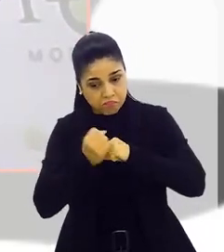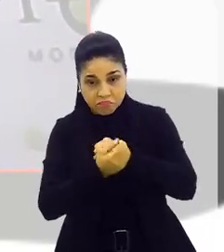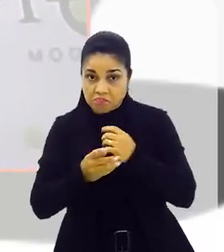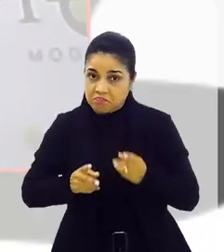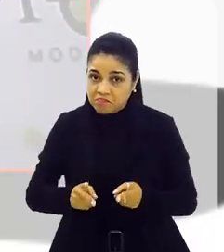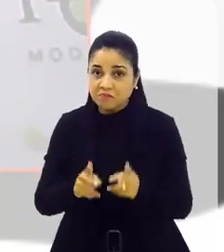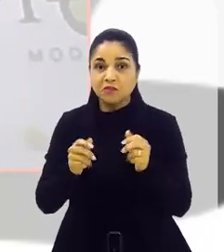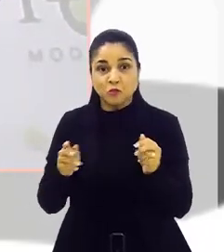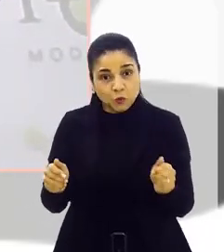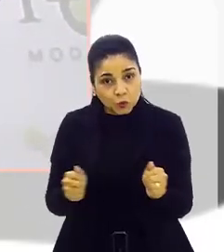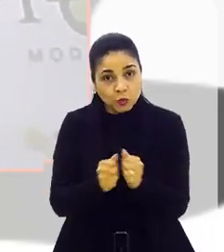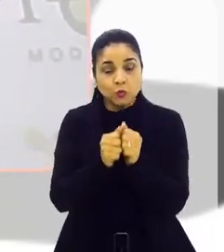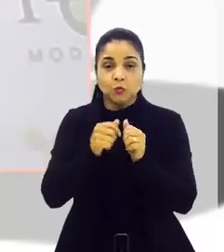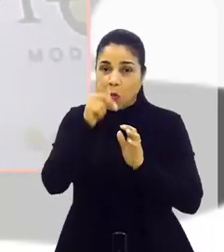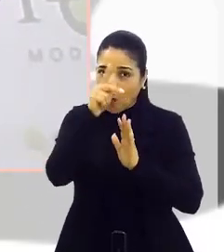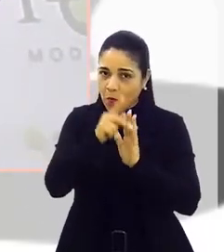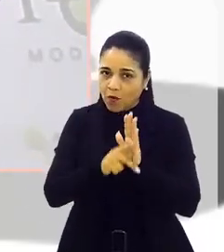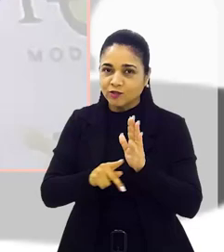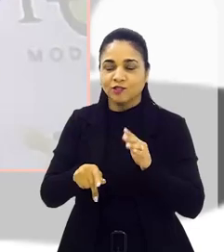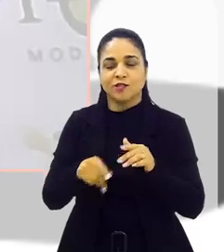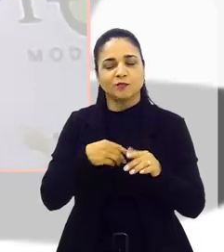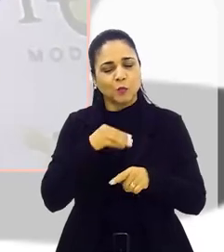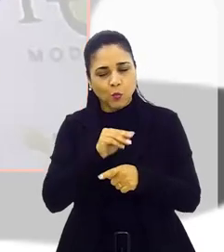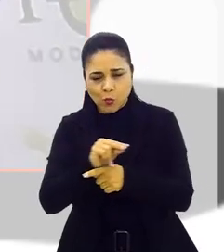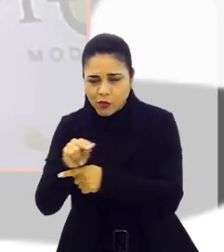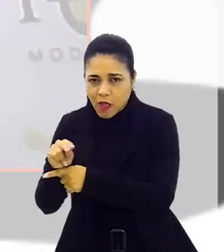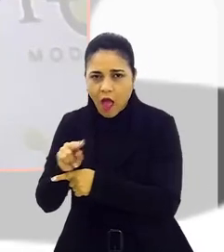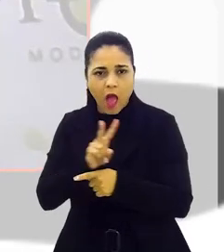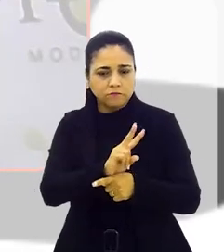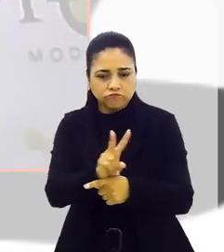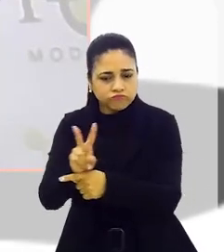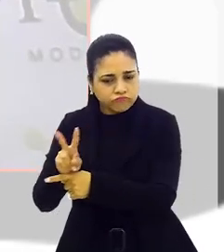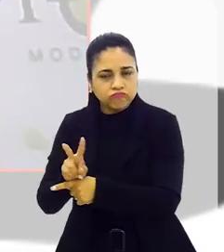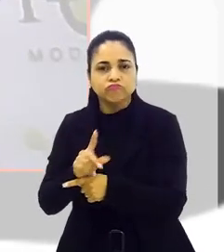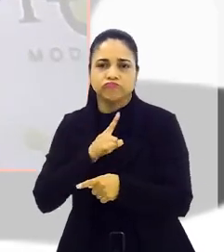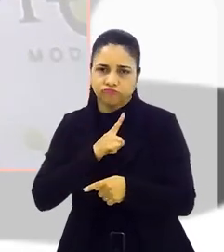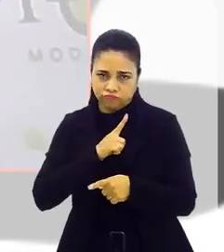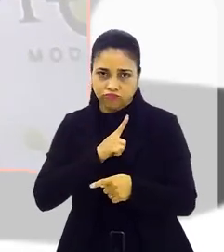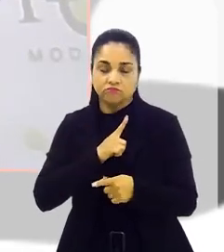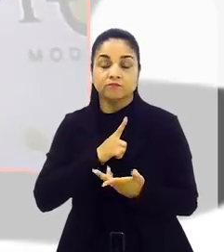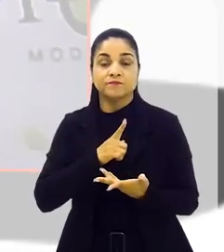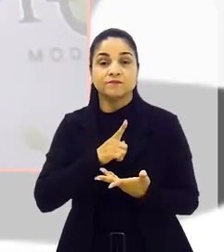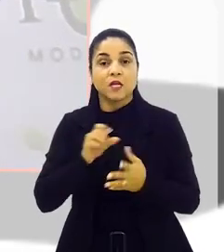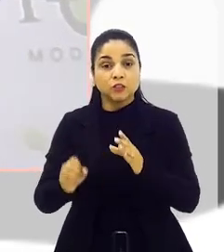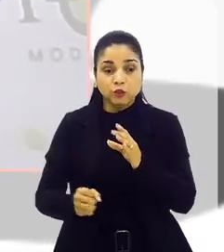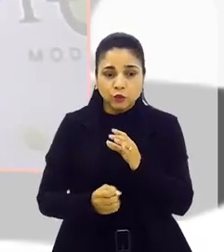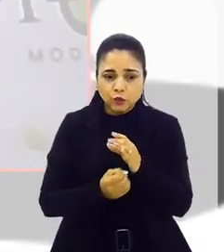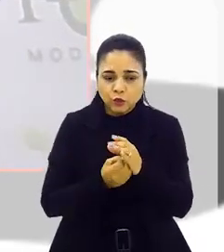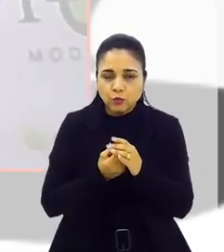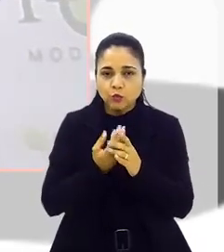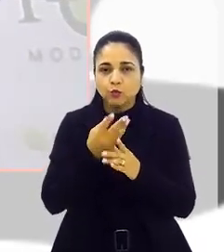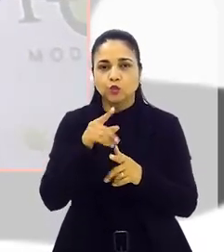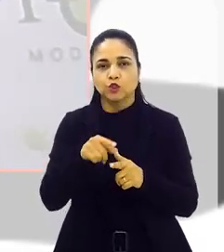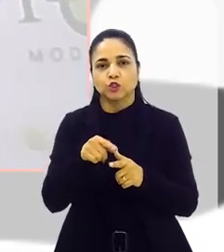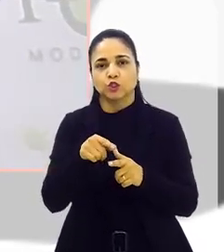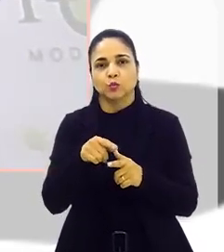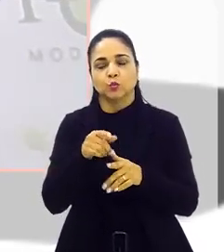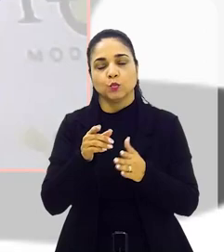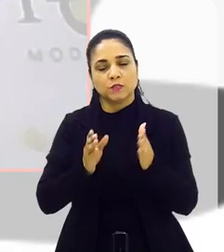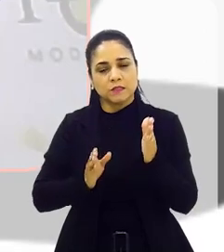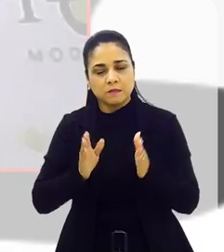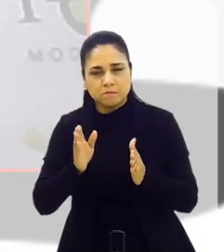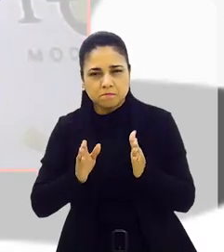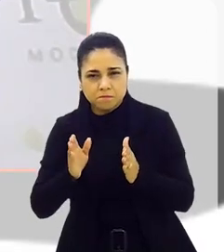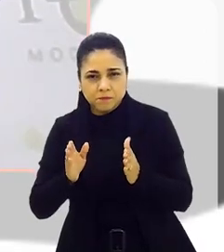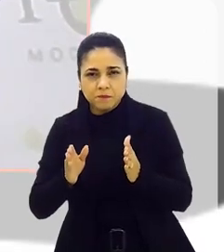pandemia continuava e a gente continuava com o projeto, tomando todos os cuidados. E daí surgiu, dentro de